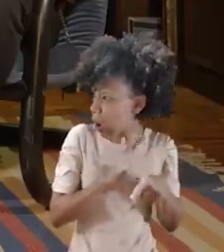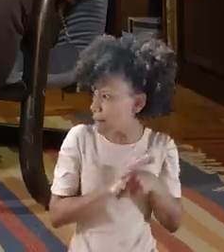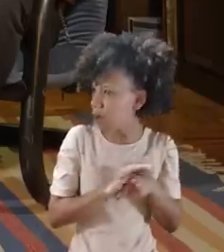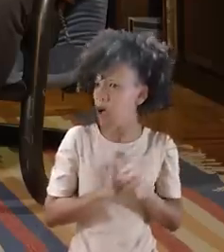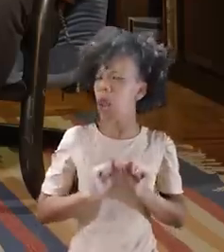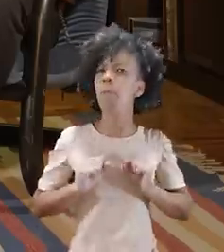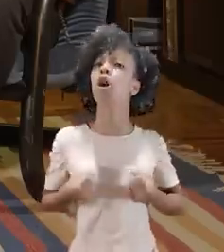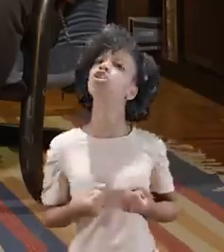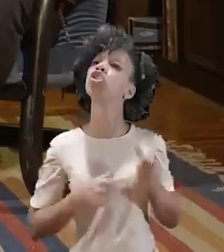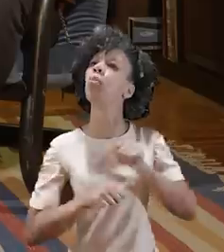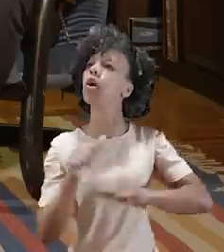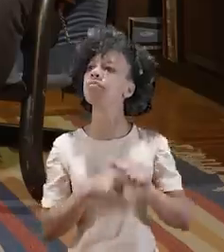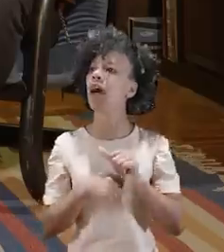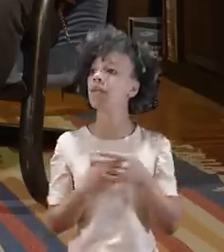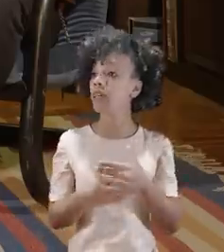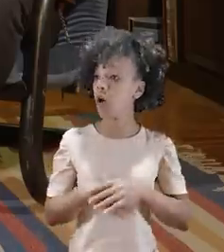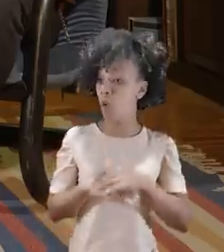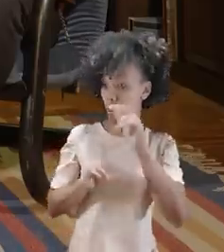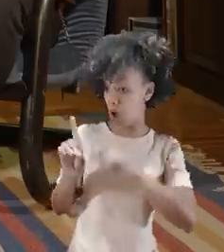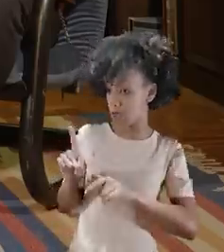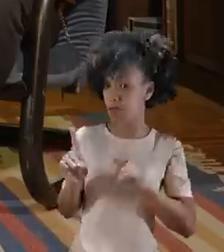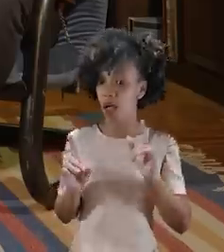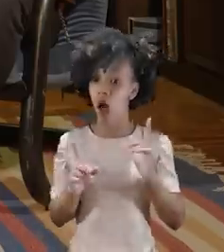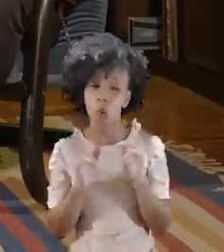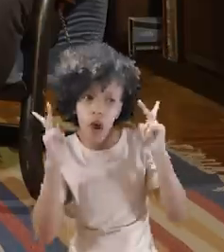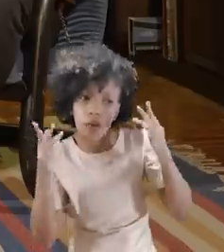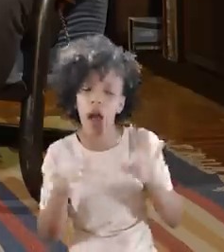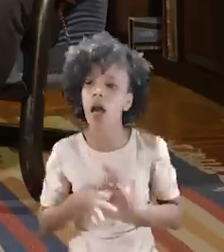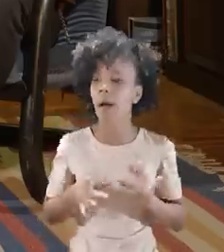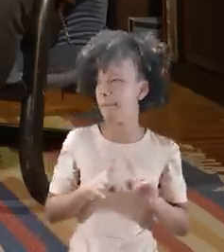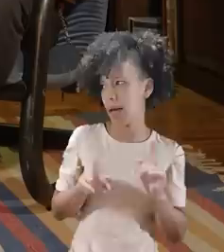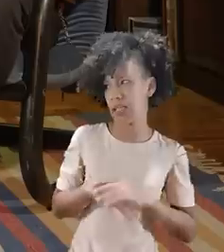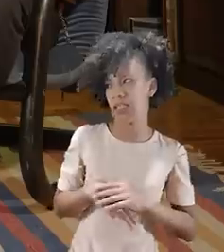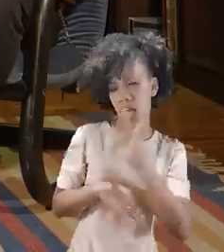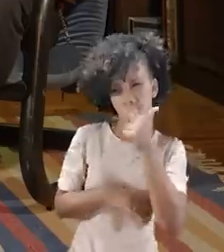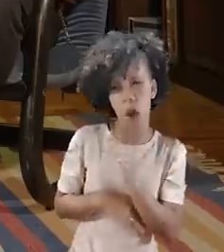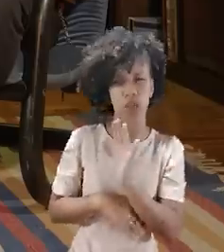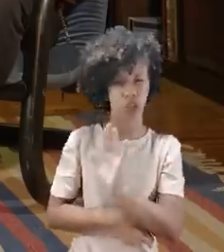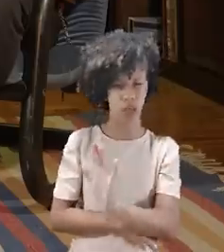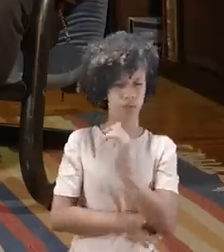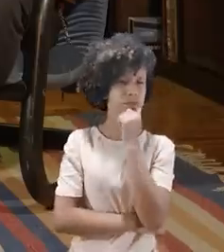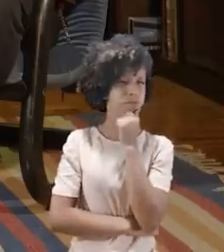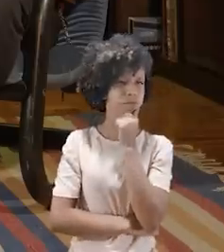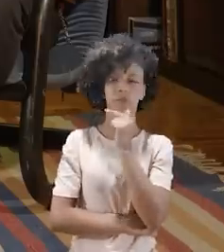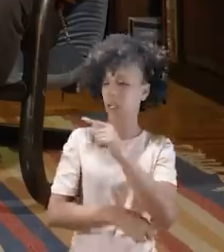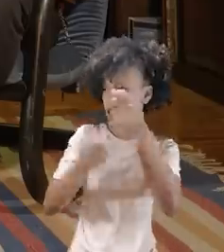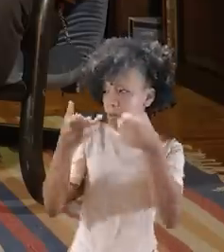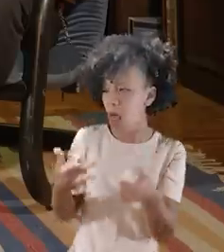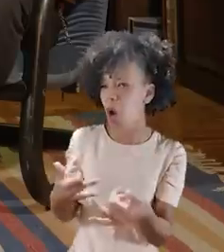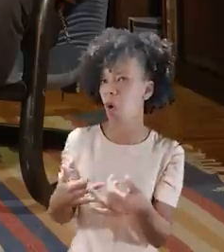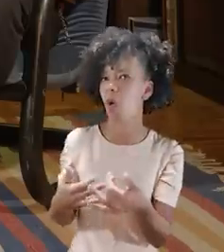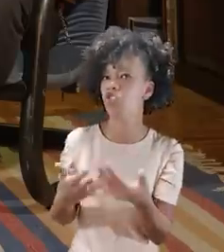usar é por isso que a tendência do artista tem um corte muito malucos acho que é um país é eu acho que é uma questão e ele